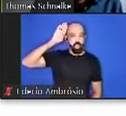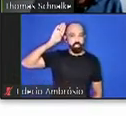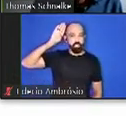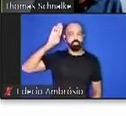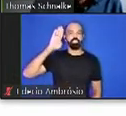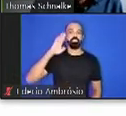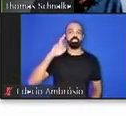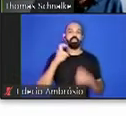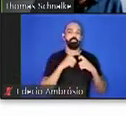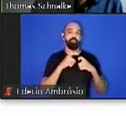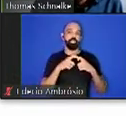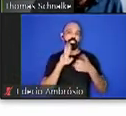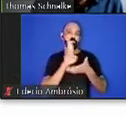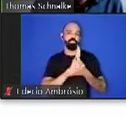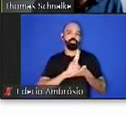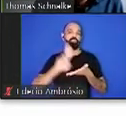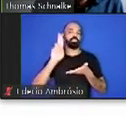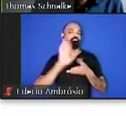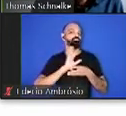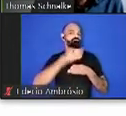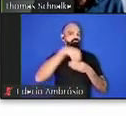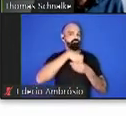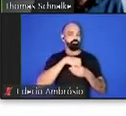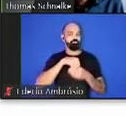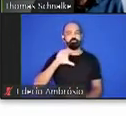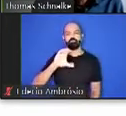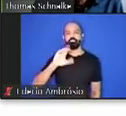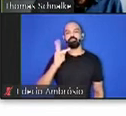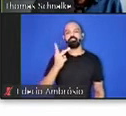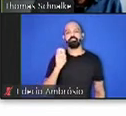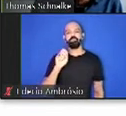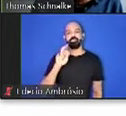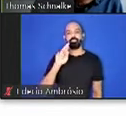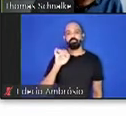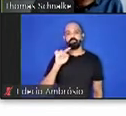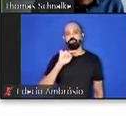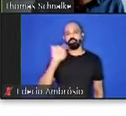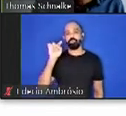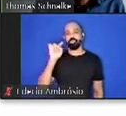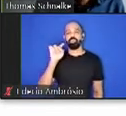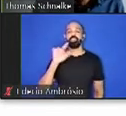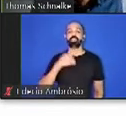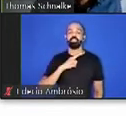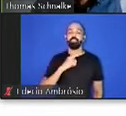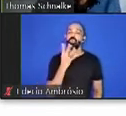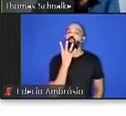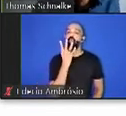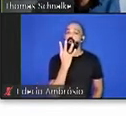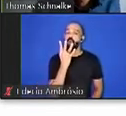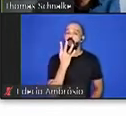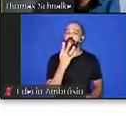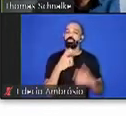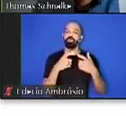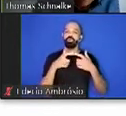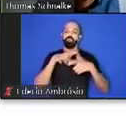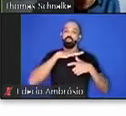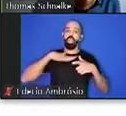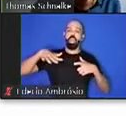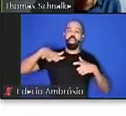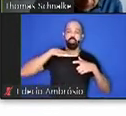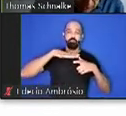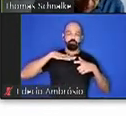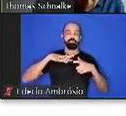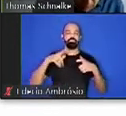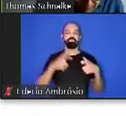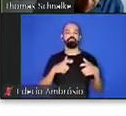medicina universitária. O Charité atualmente compreende 4 grandes campos localizados